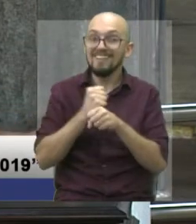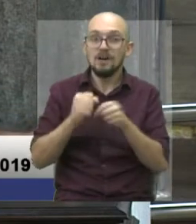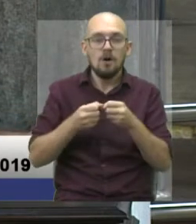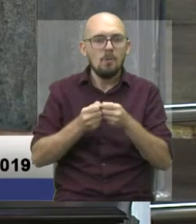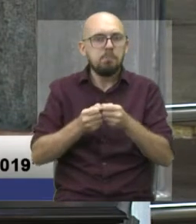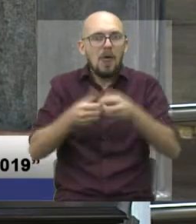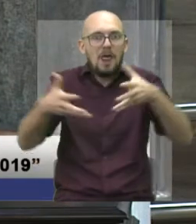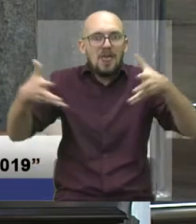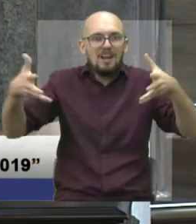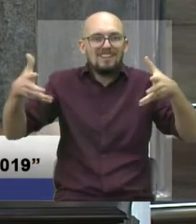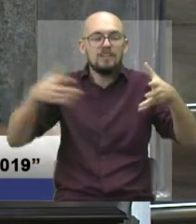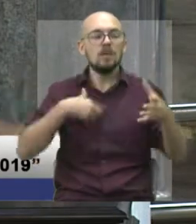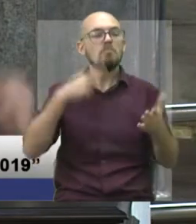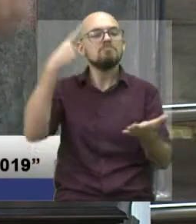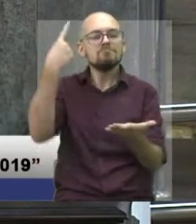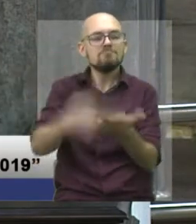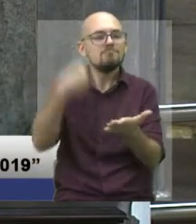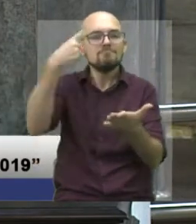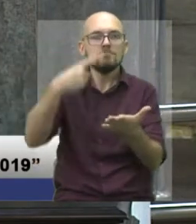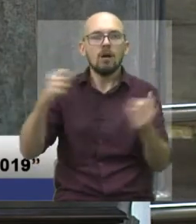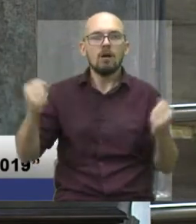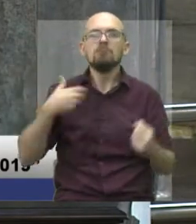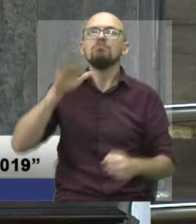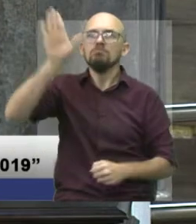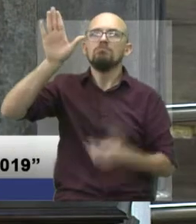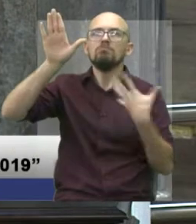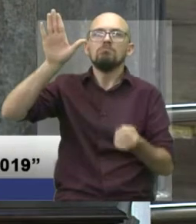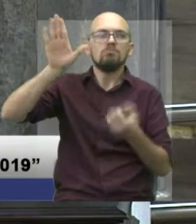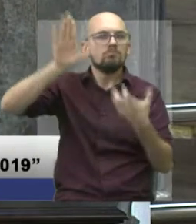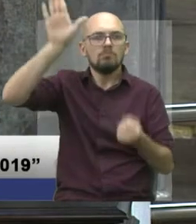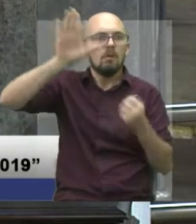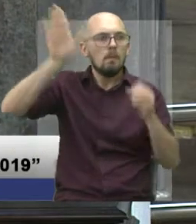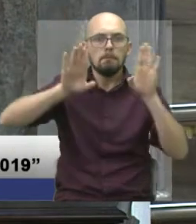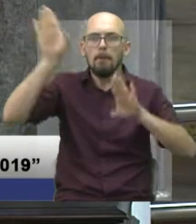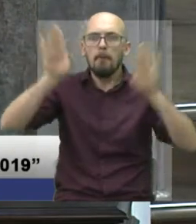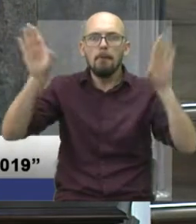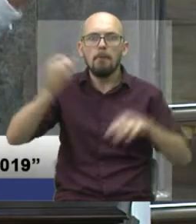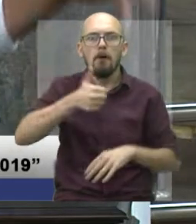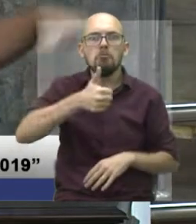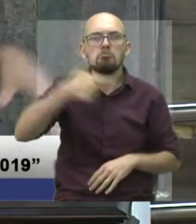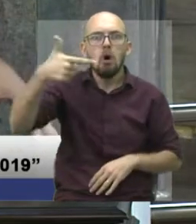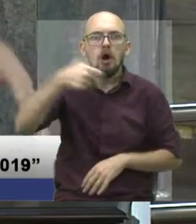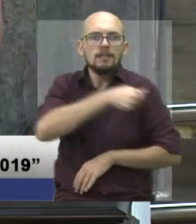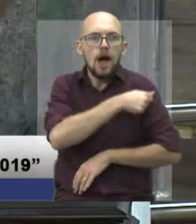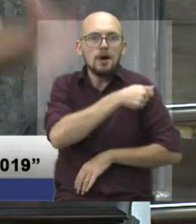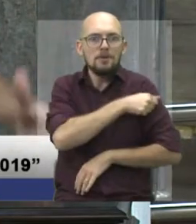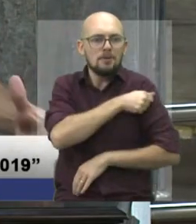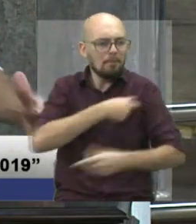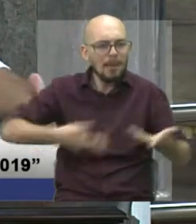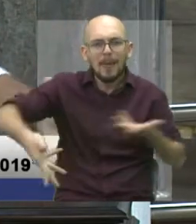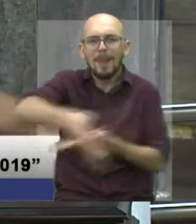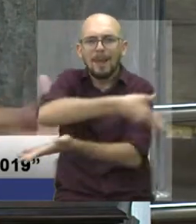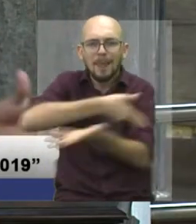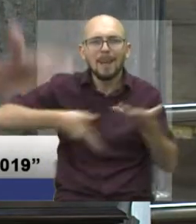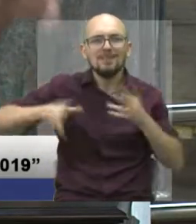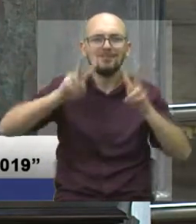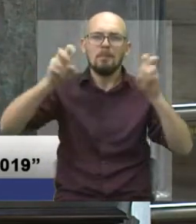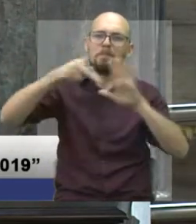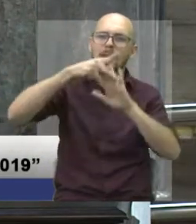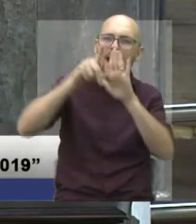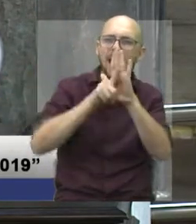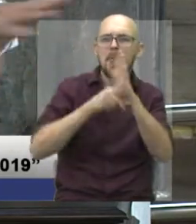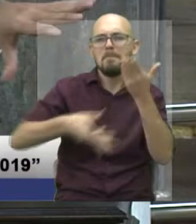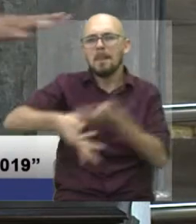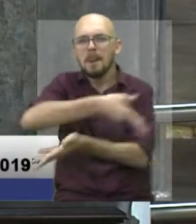um dia lá, viu, vamos falar de lei. E aí eu estava lá com 10, 12 alunos, assim, falando de política e projeto de lei. E aí